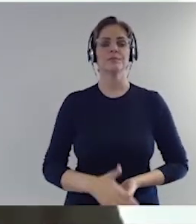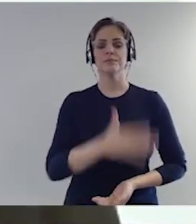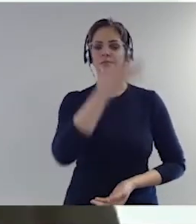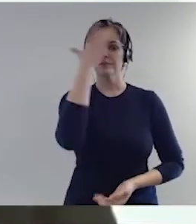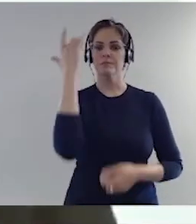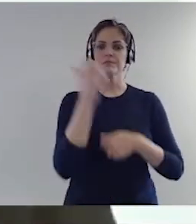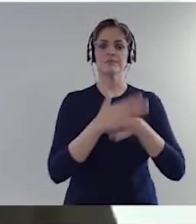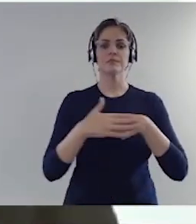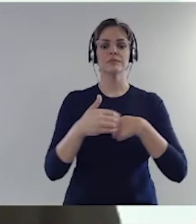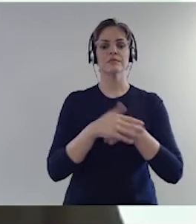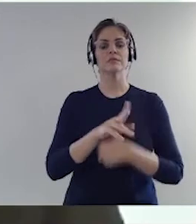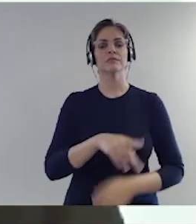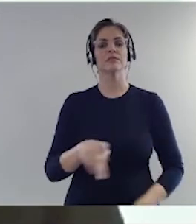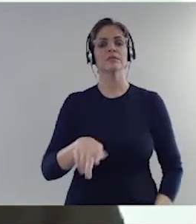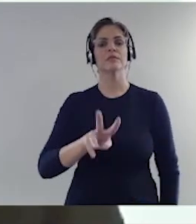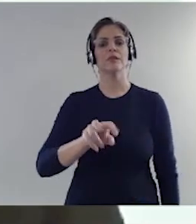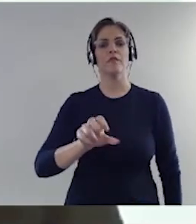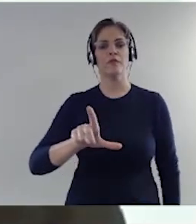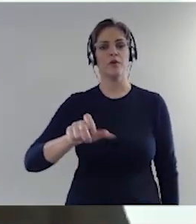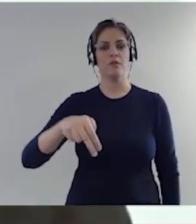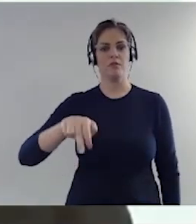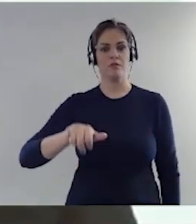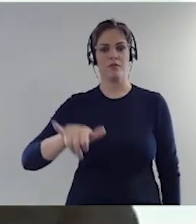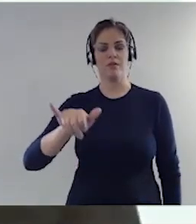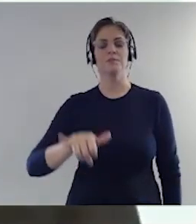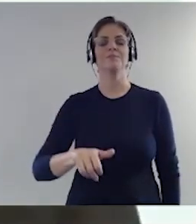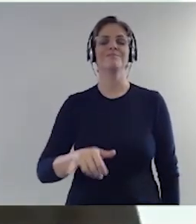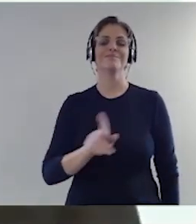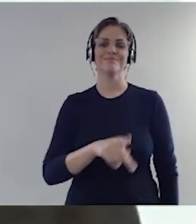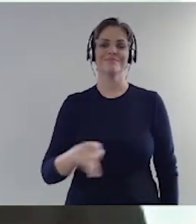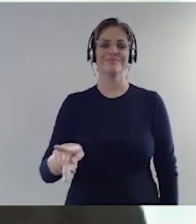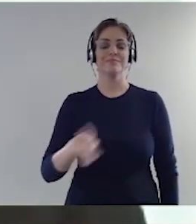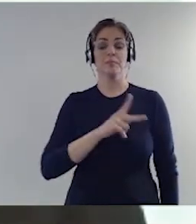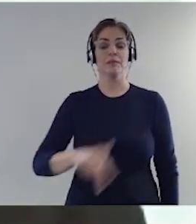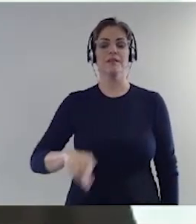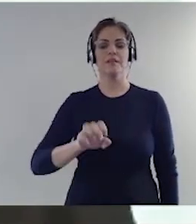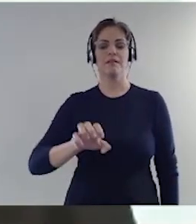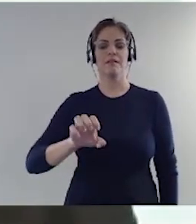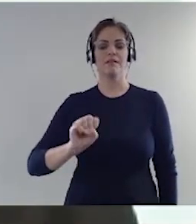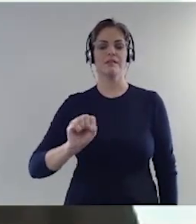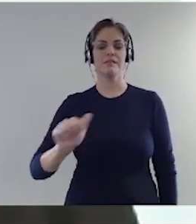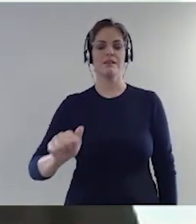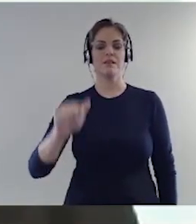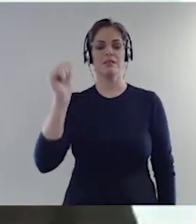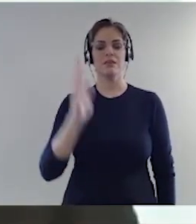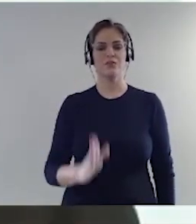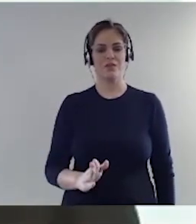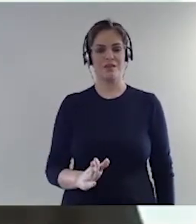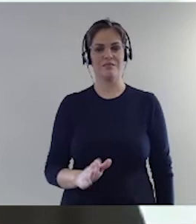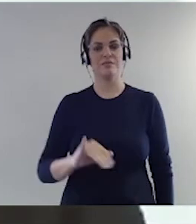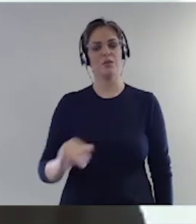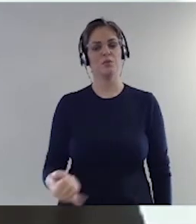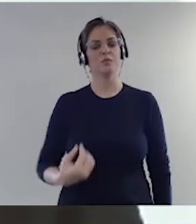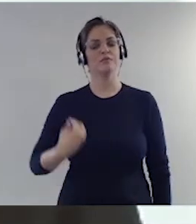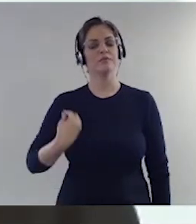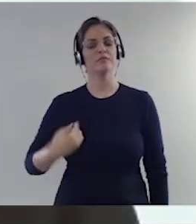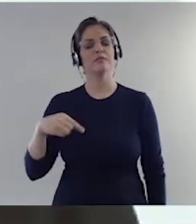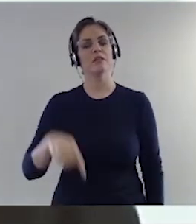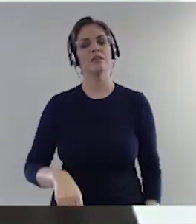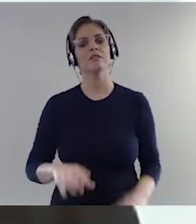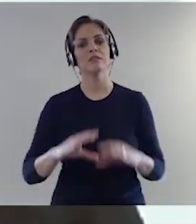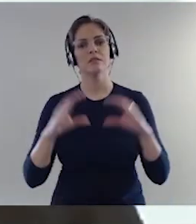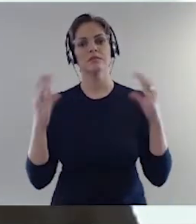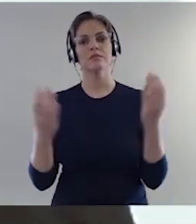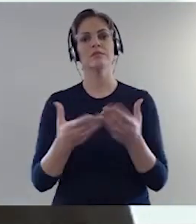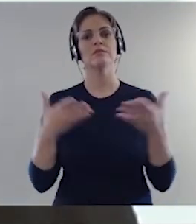querido professor Rony Proer Duarte, presidente da ESA Nacional, pela oportunidade de estar aqui nesse congresso,